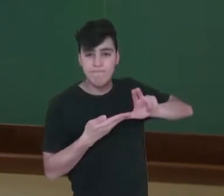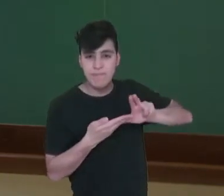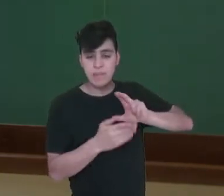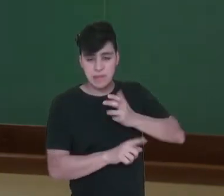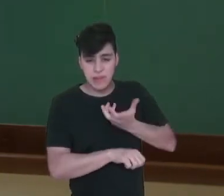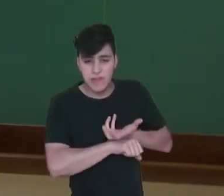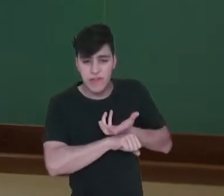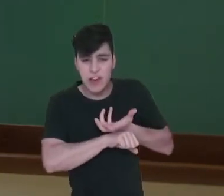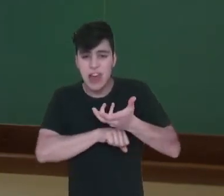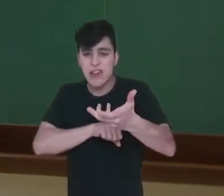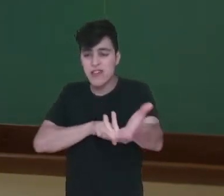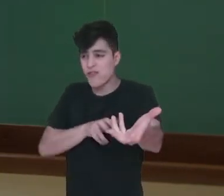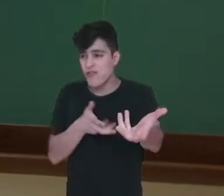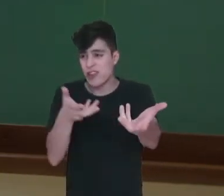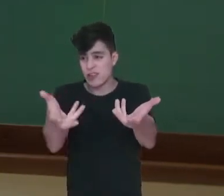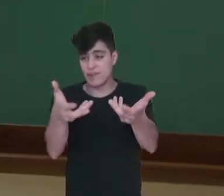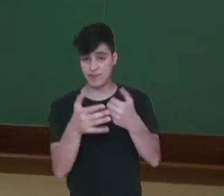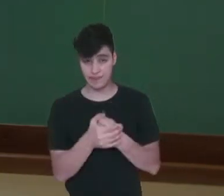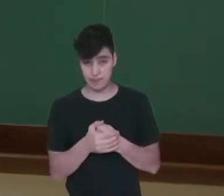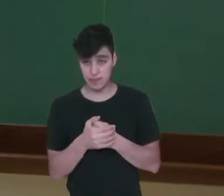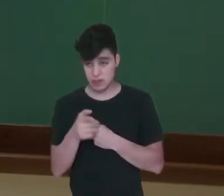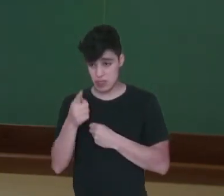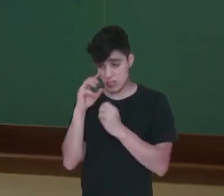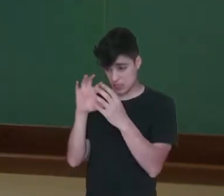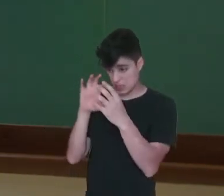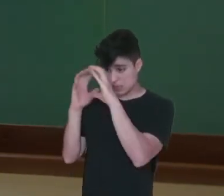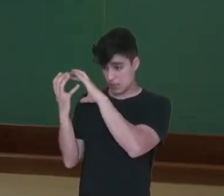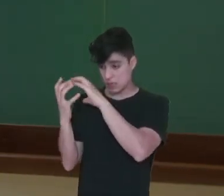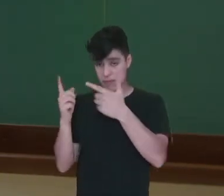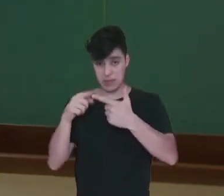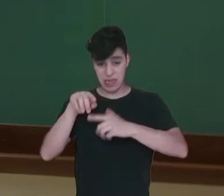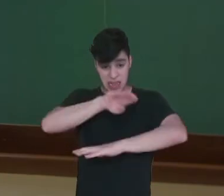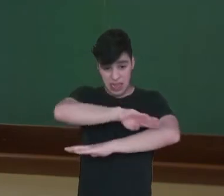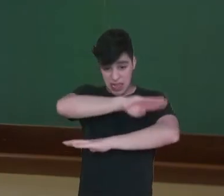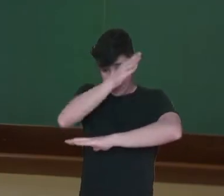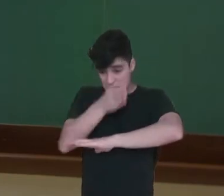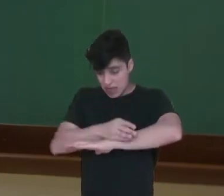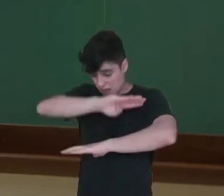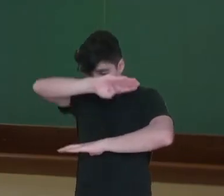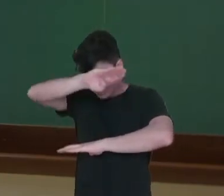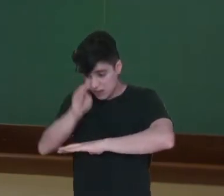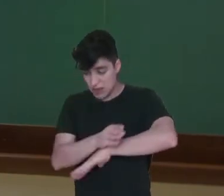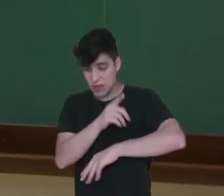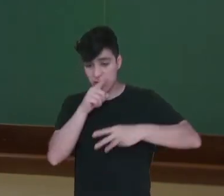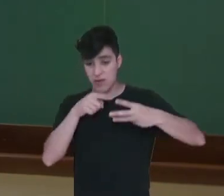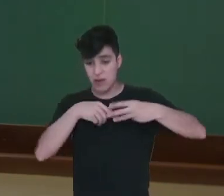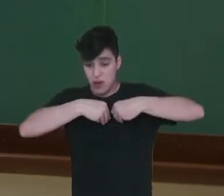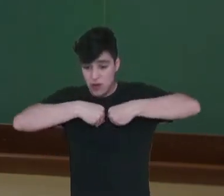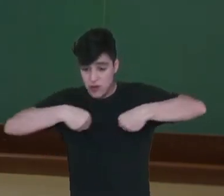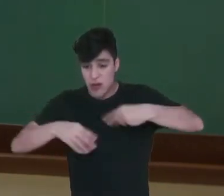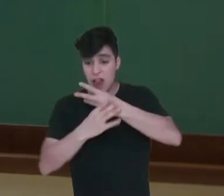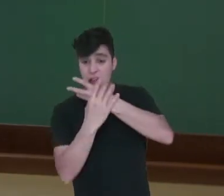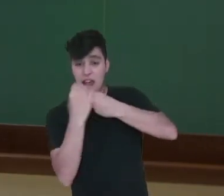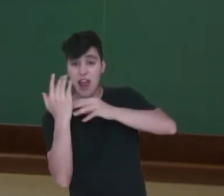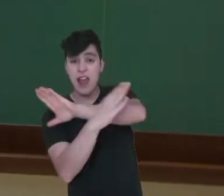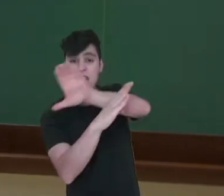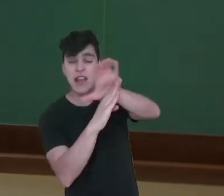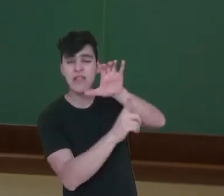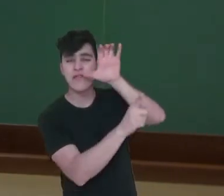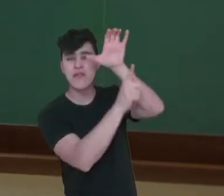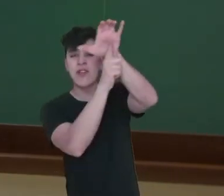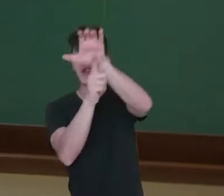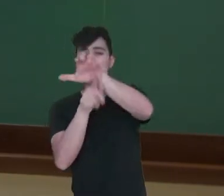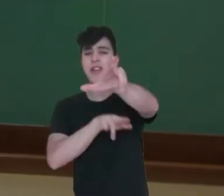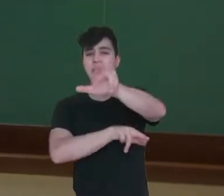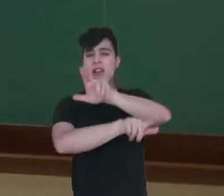vegetais. Além do clima, o relevo e o solo também influenciam nessas diferenças que nós